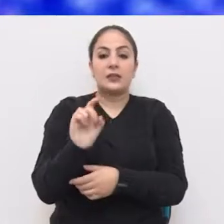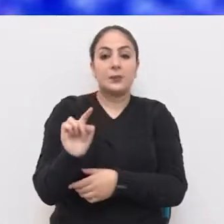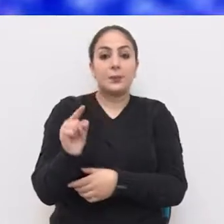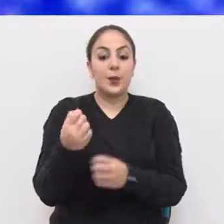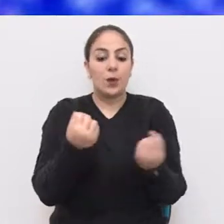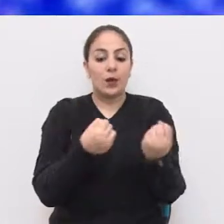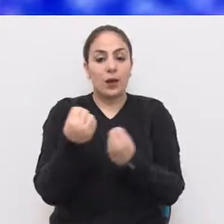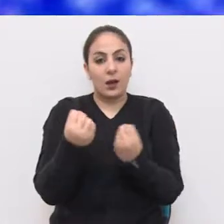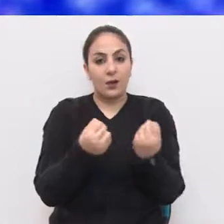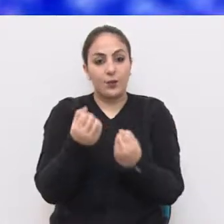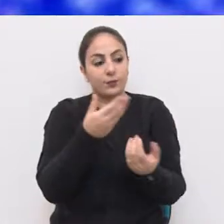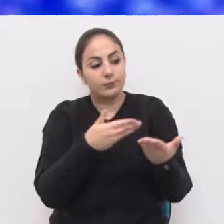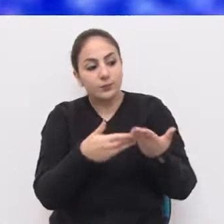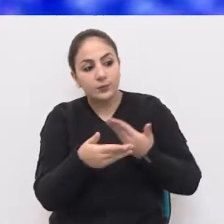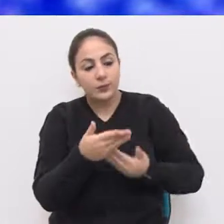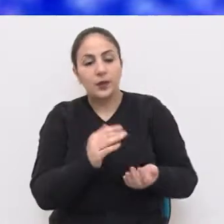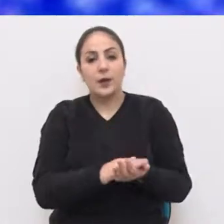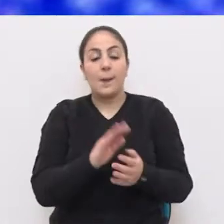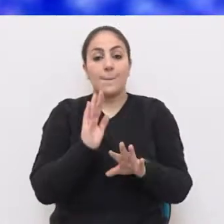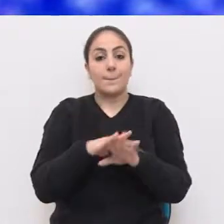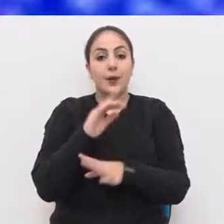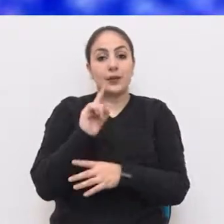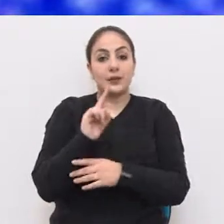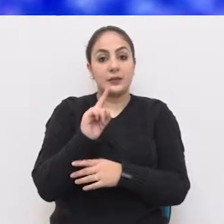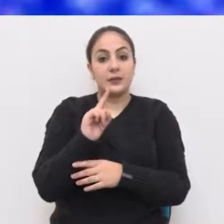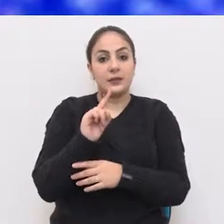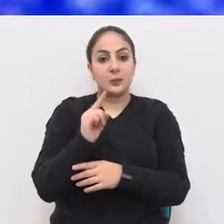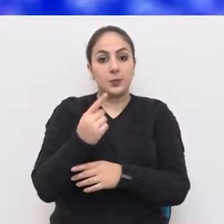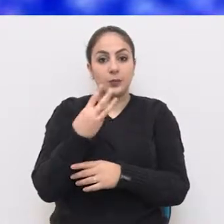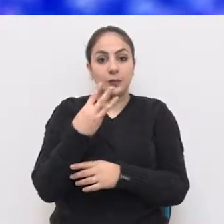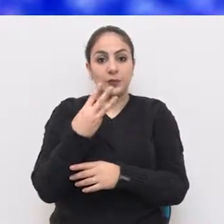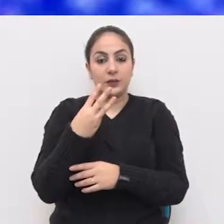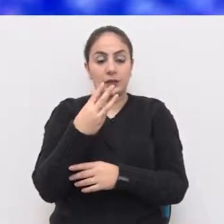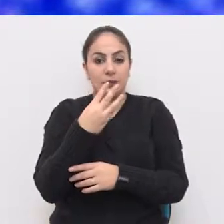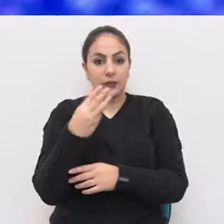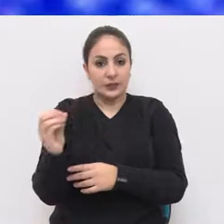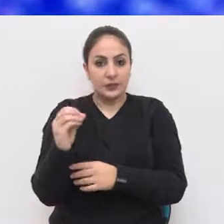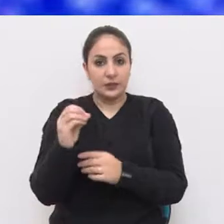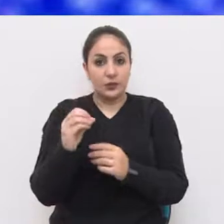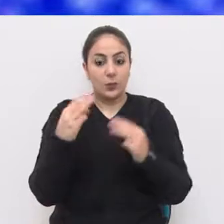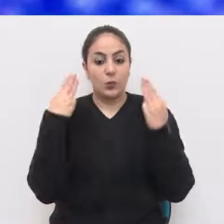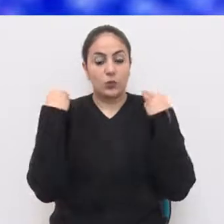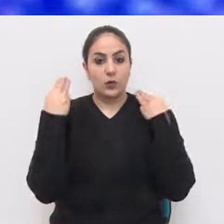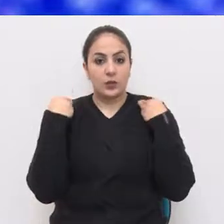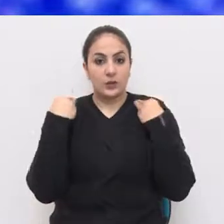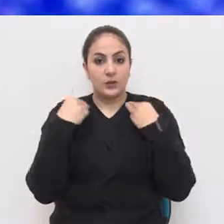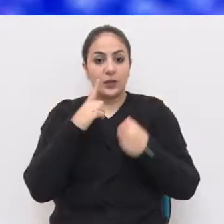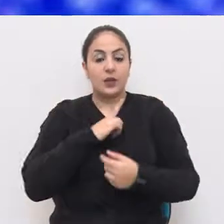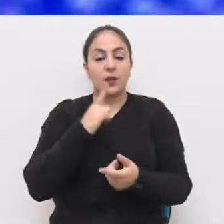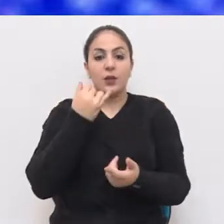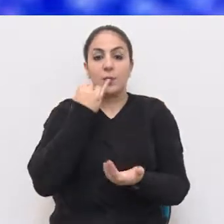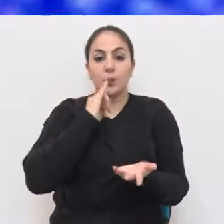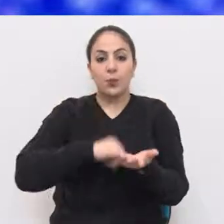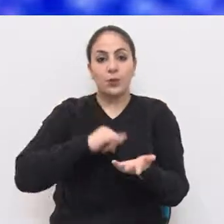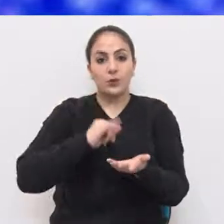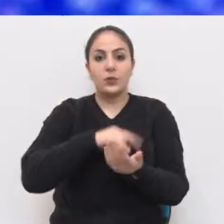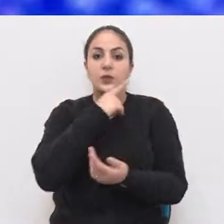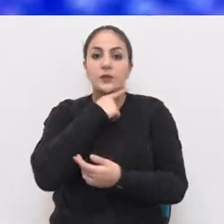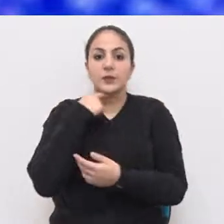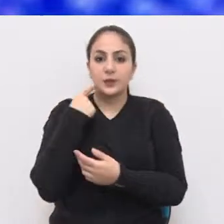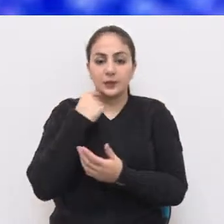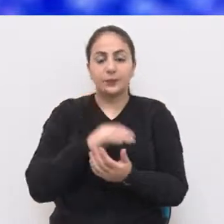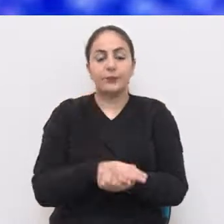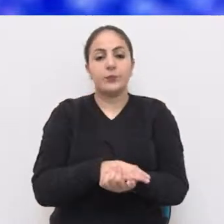Mais de 1.300 motoristas foram flagrados com o imposto vencido. Com isso, o governo recuperou cerca de R$ 650